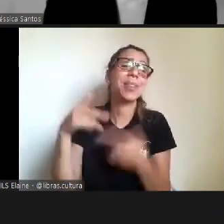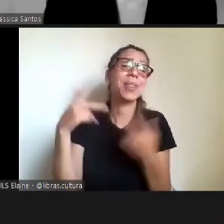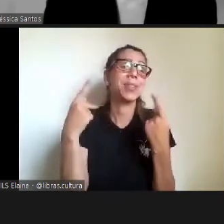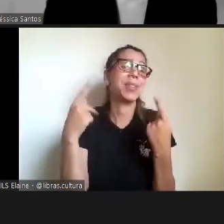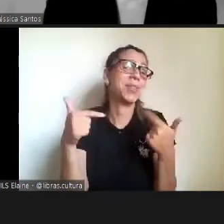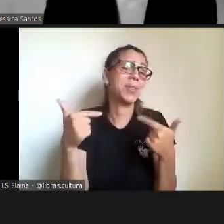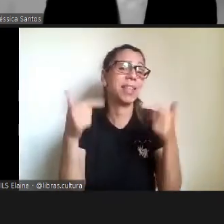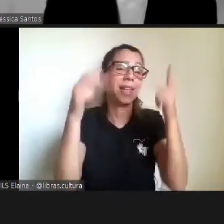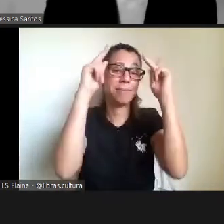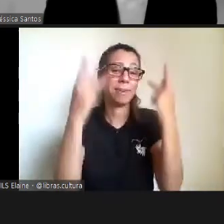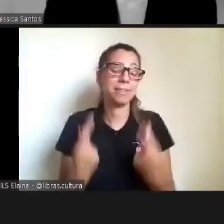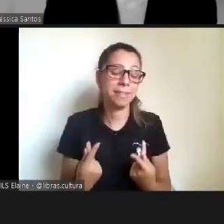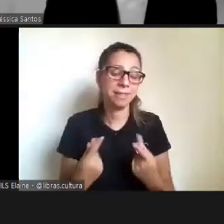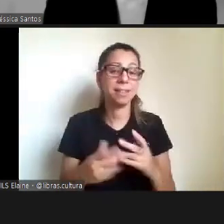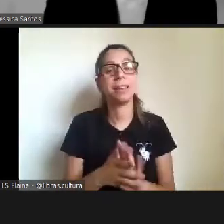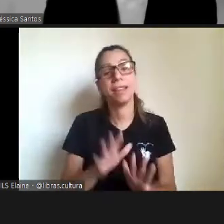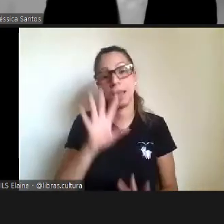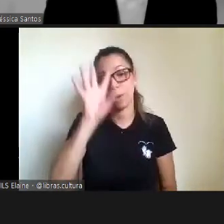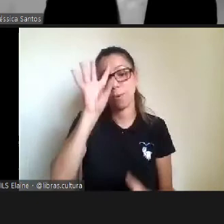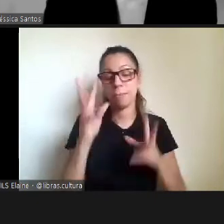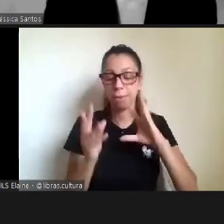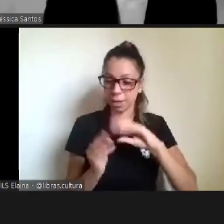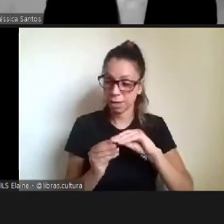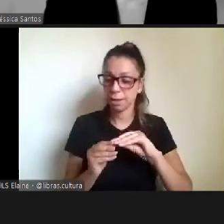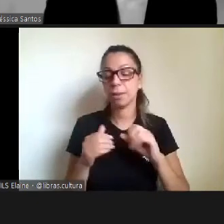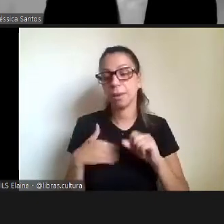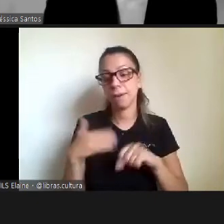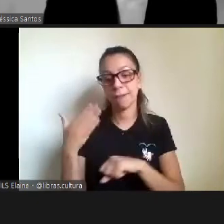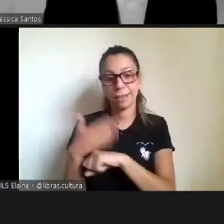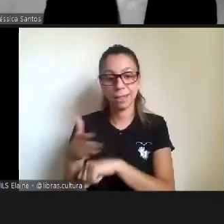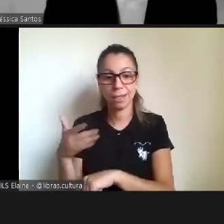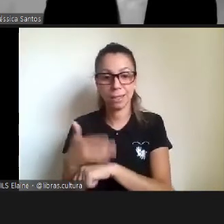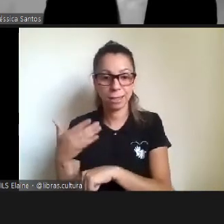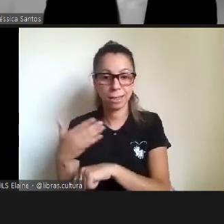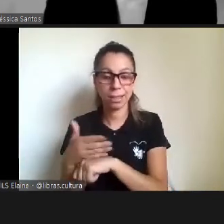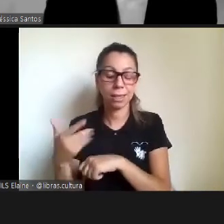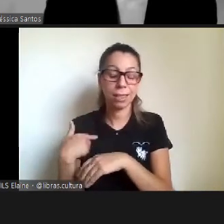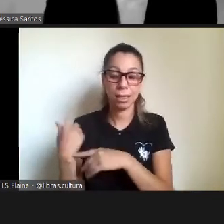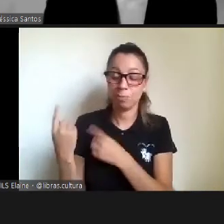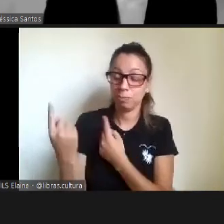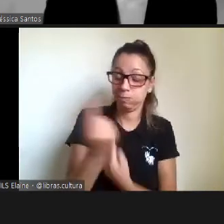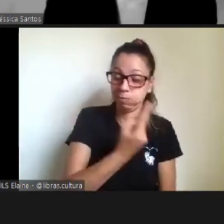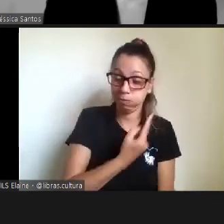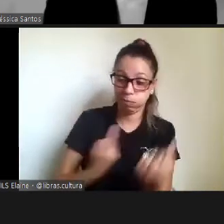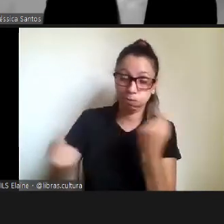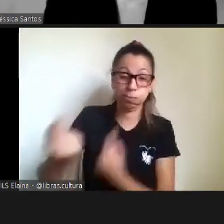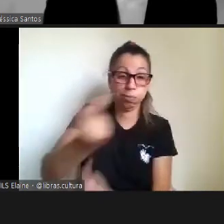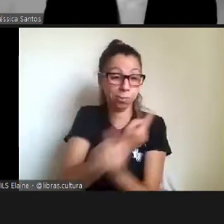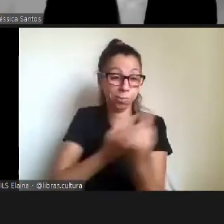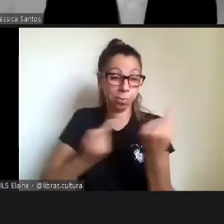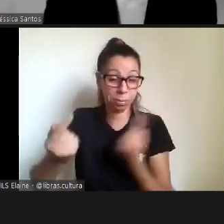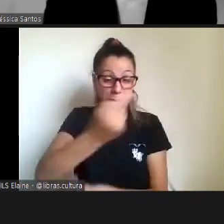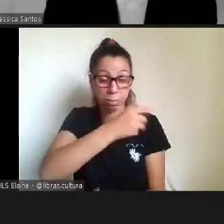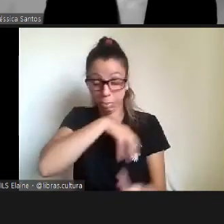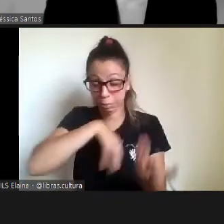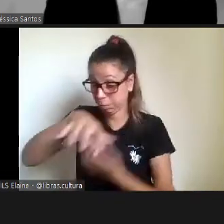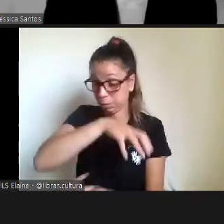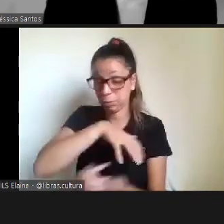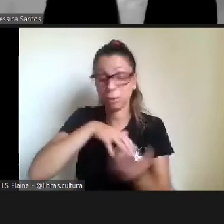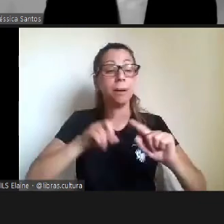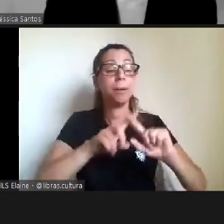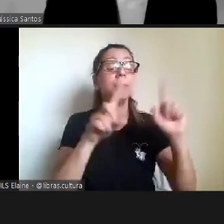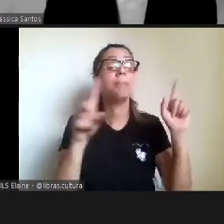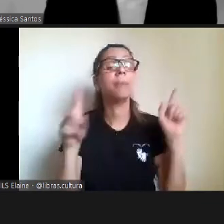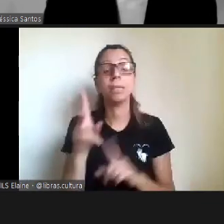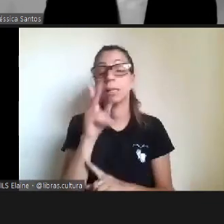Eu entendo que vai ser um exercício, e a gente está muito no meio do tornado ainda desse fenômeno, né? Mas eu acho que